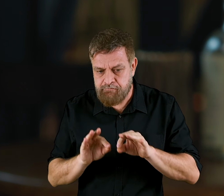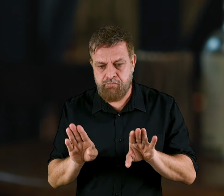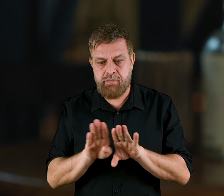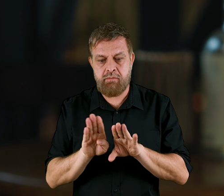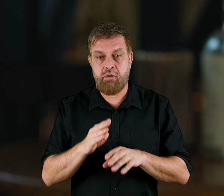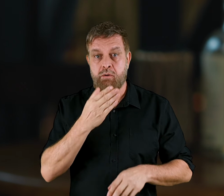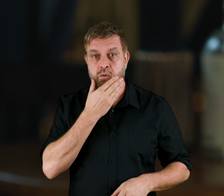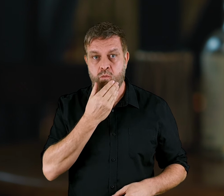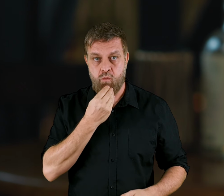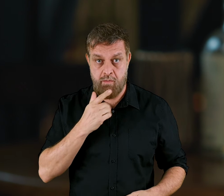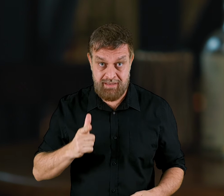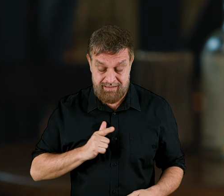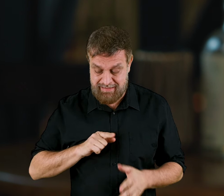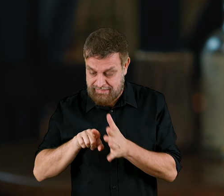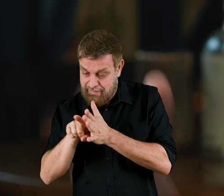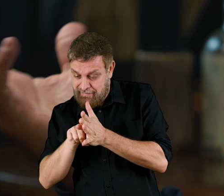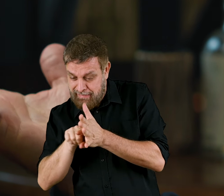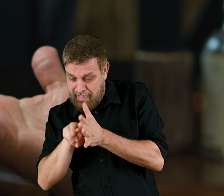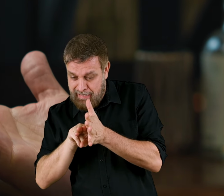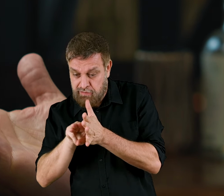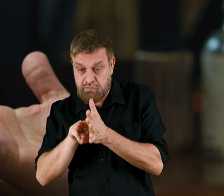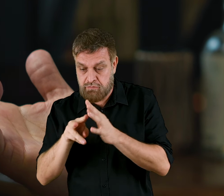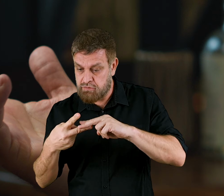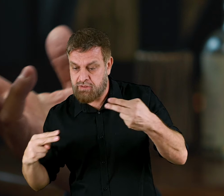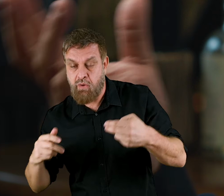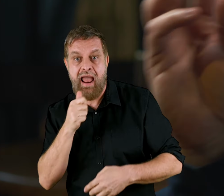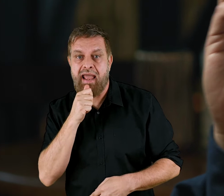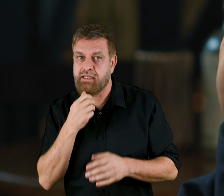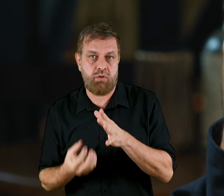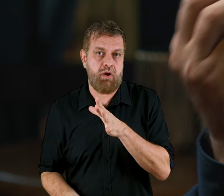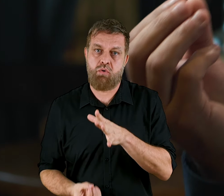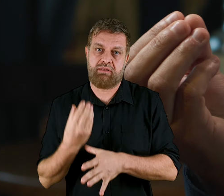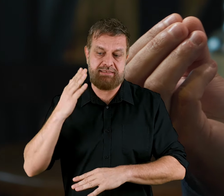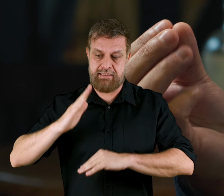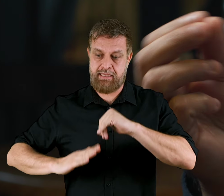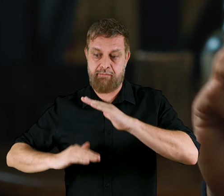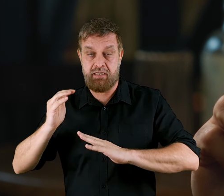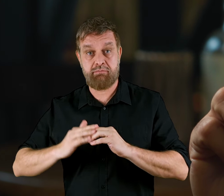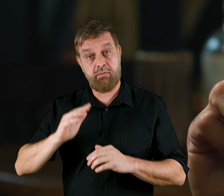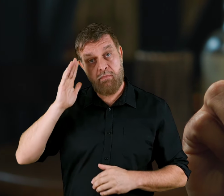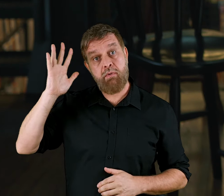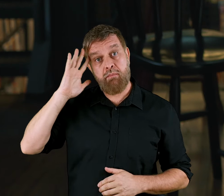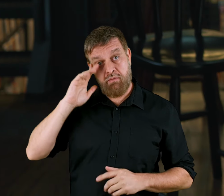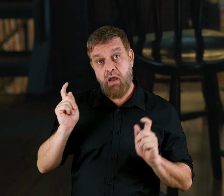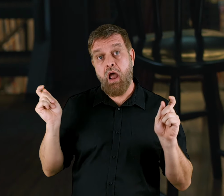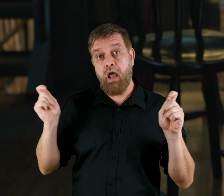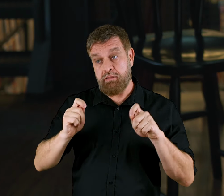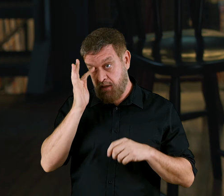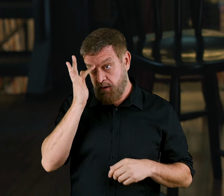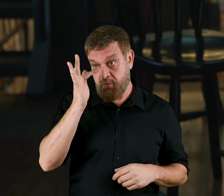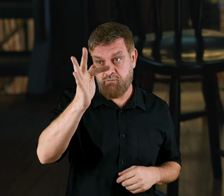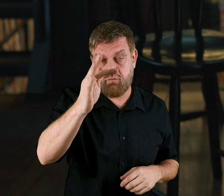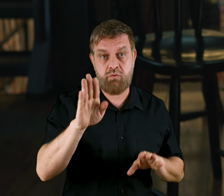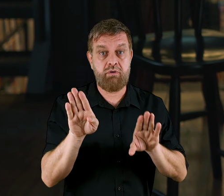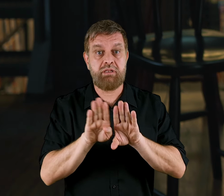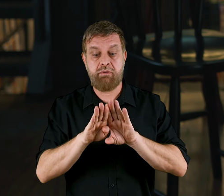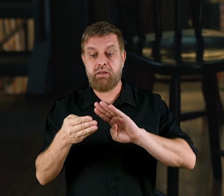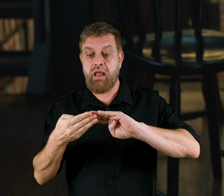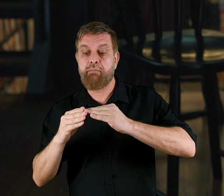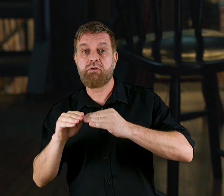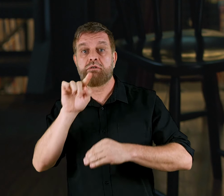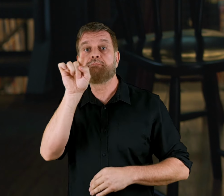que é o método de edição gênica, que ainda não é uma realidade, mas hipoteticamente é uma possibilidade. Do ponto de vista da biologia,